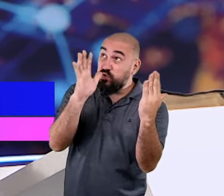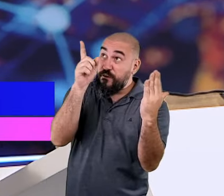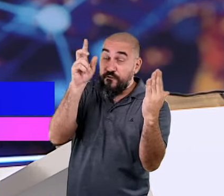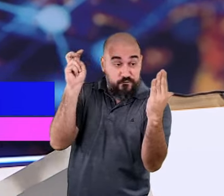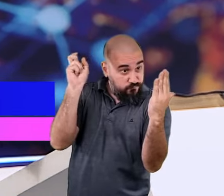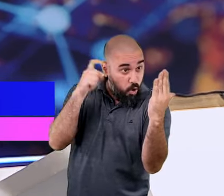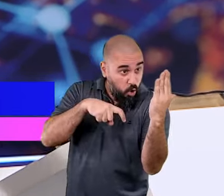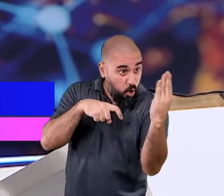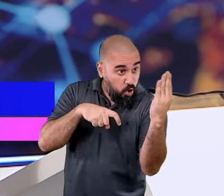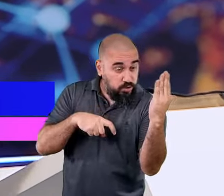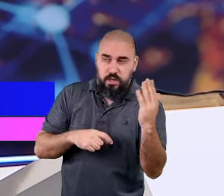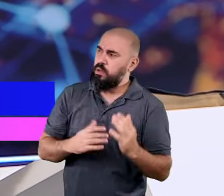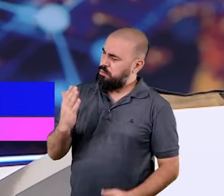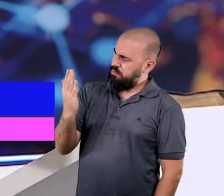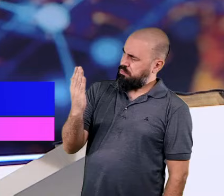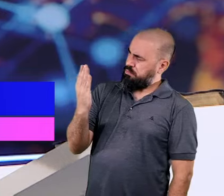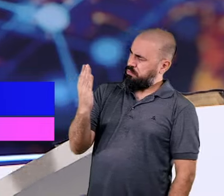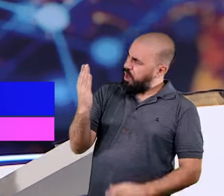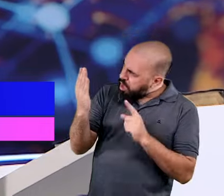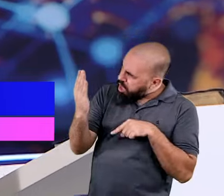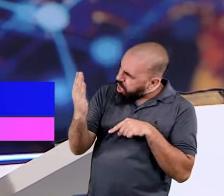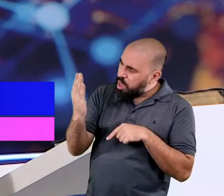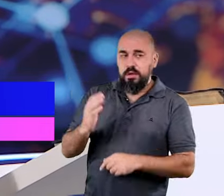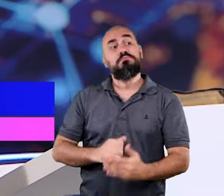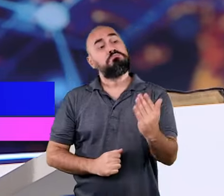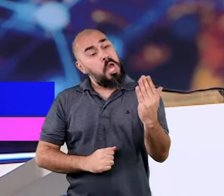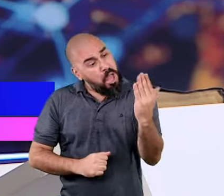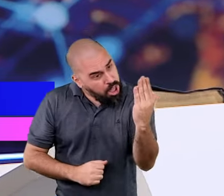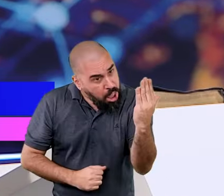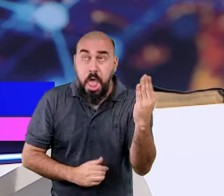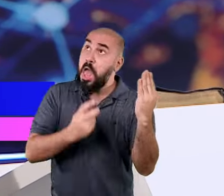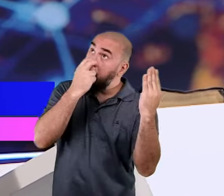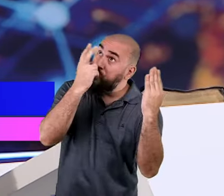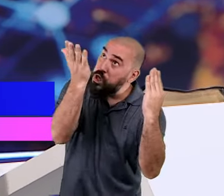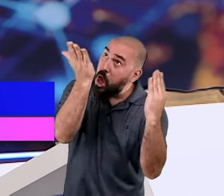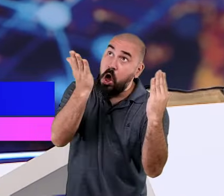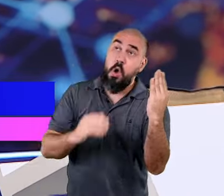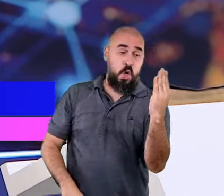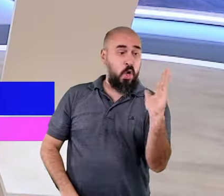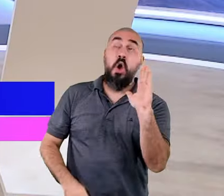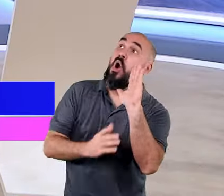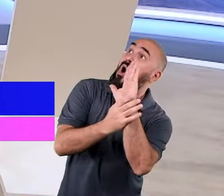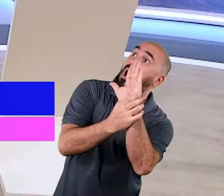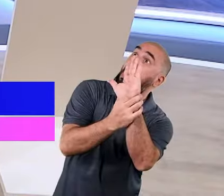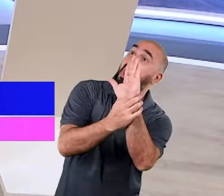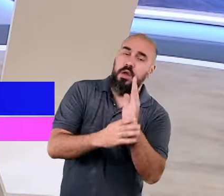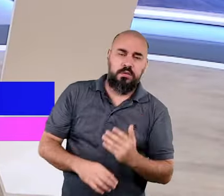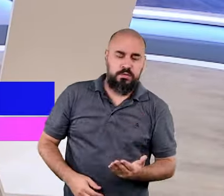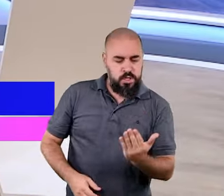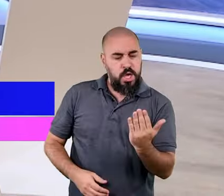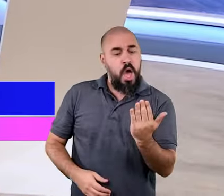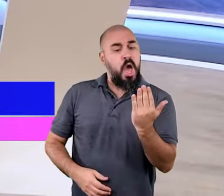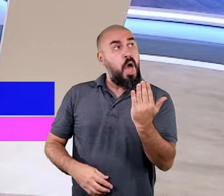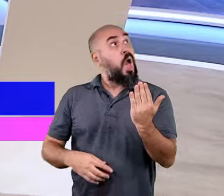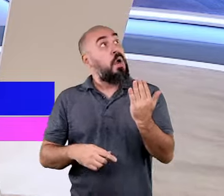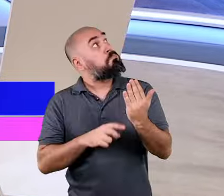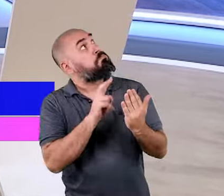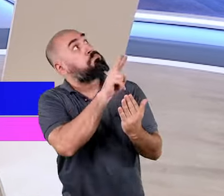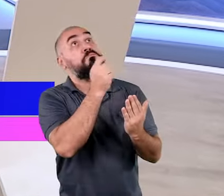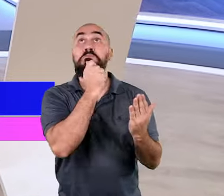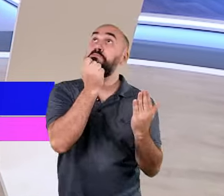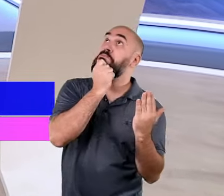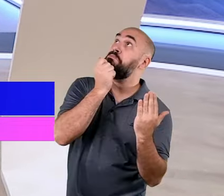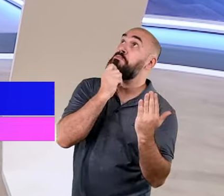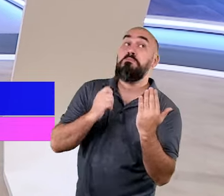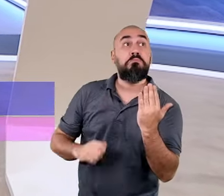A volta de Jesus será para todos, de maneira rápida. Outro texto está em